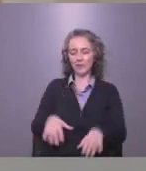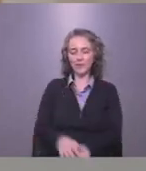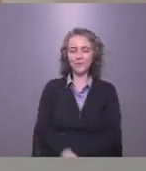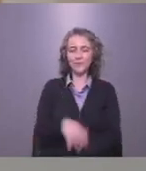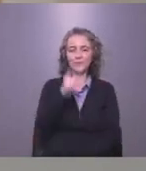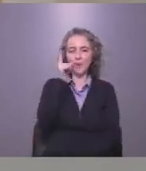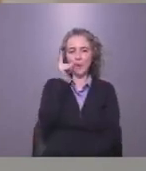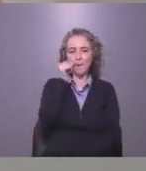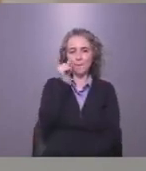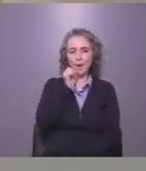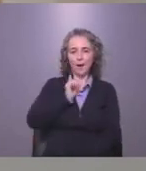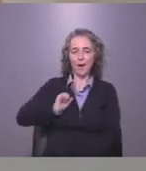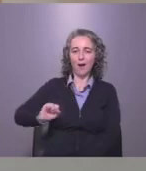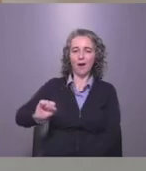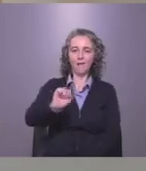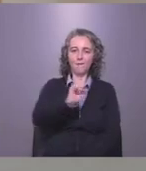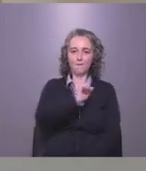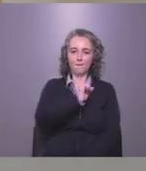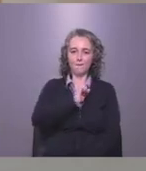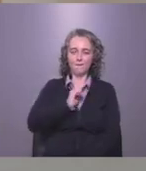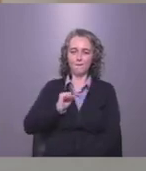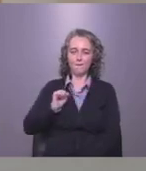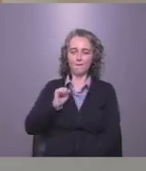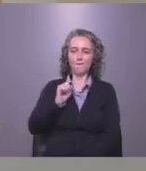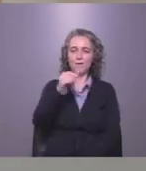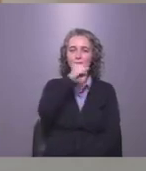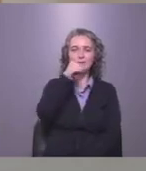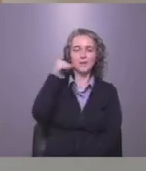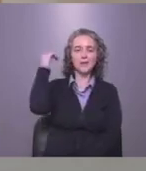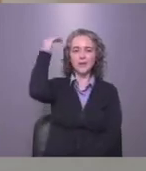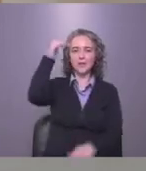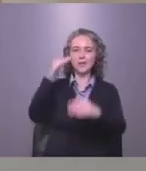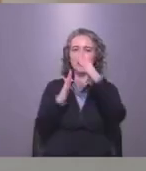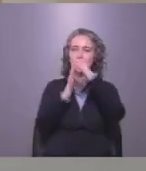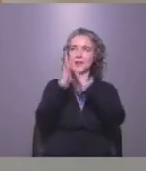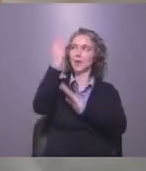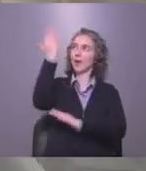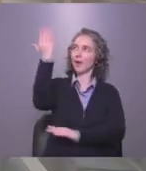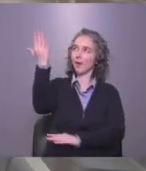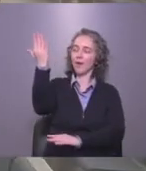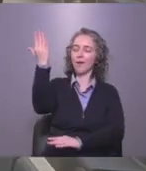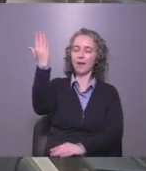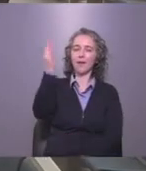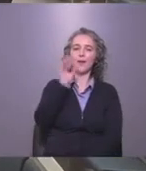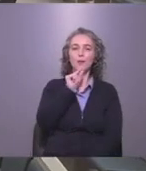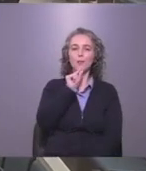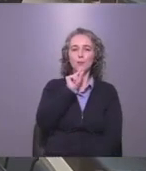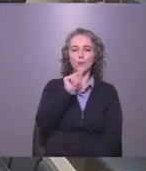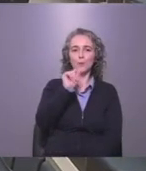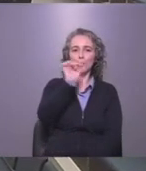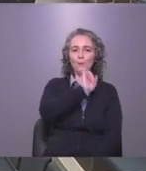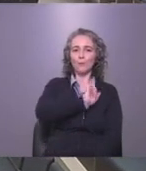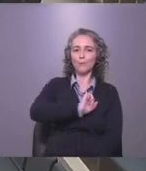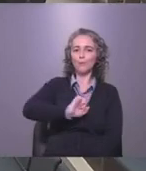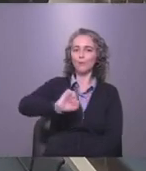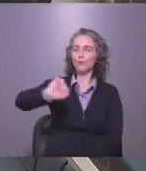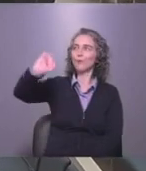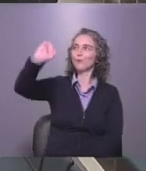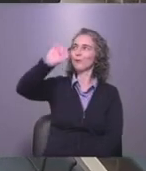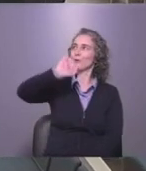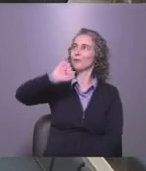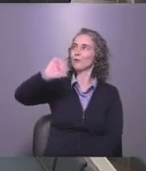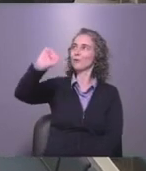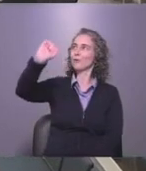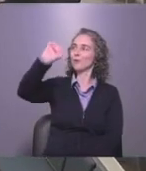Pai nosso que estais nos céus, santificado seja o